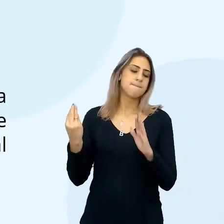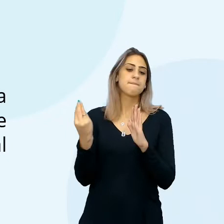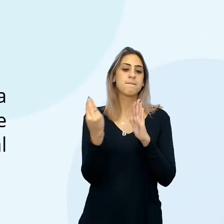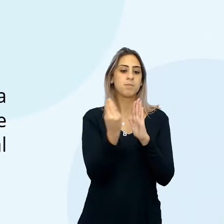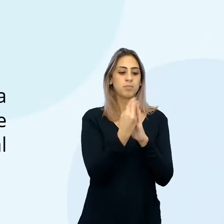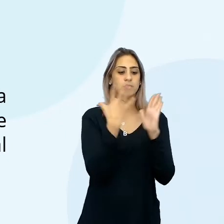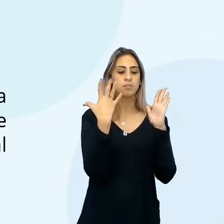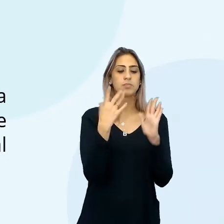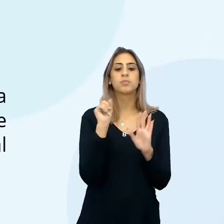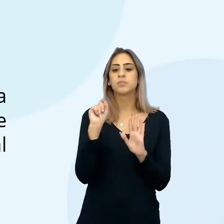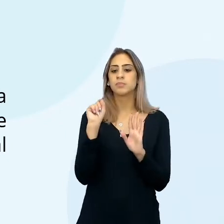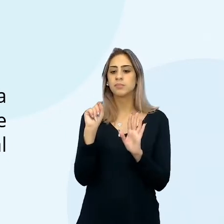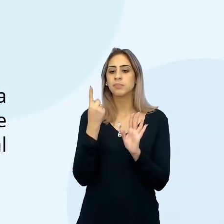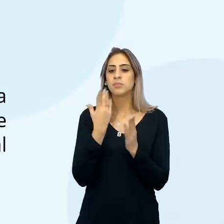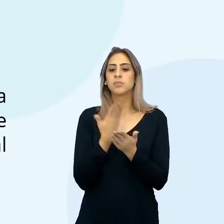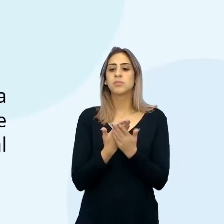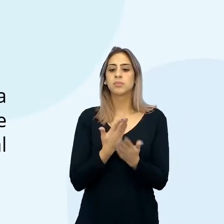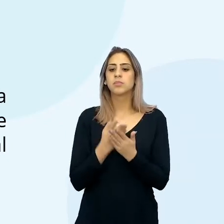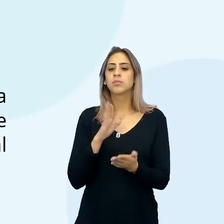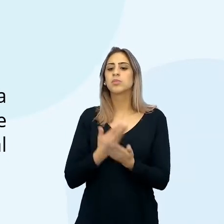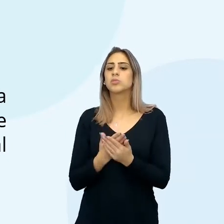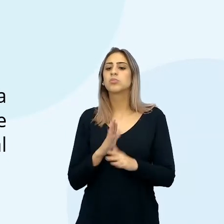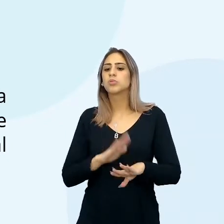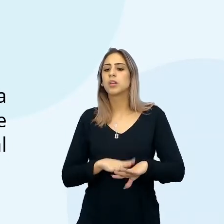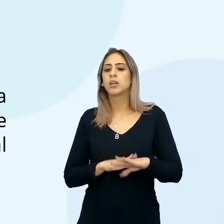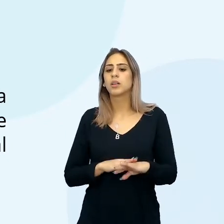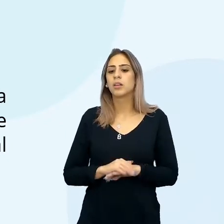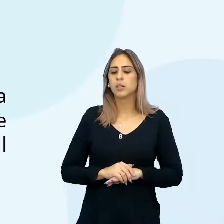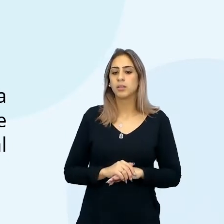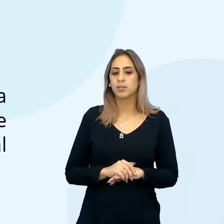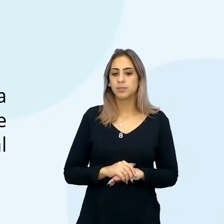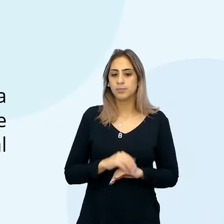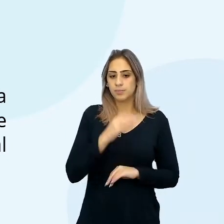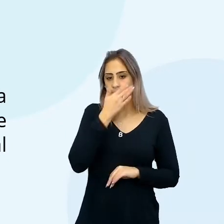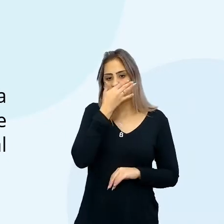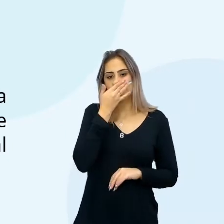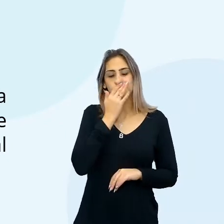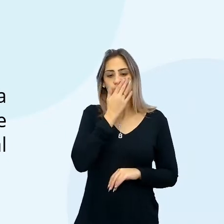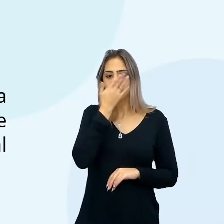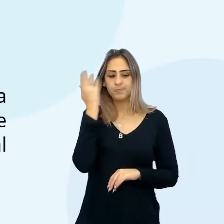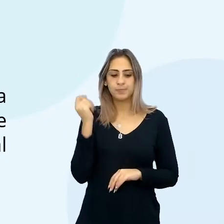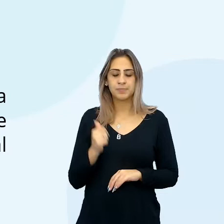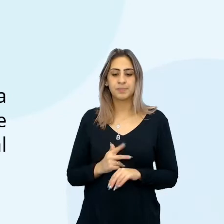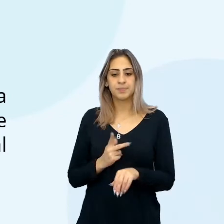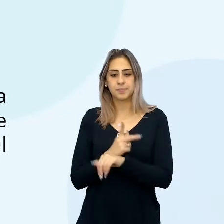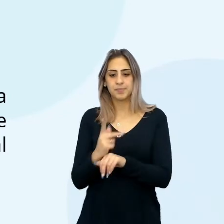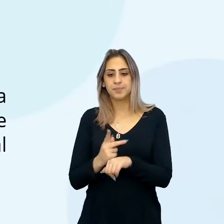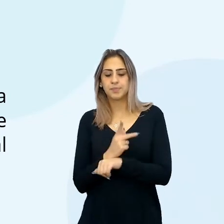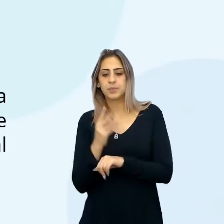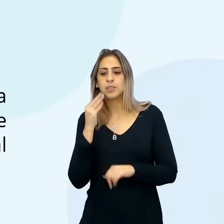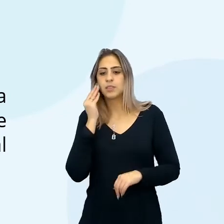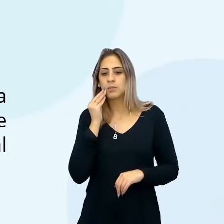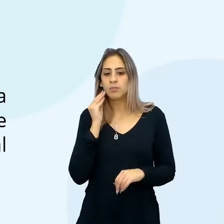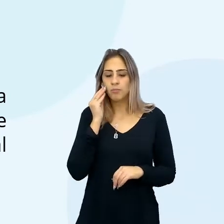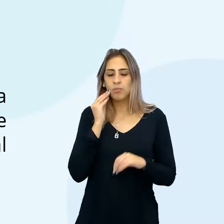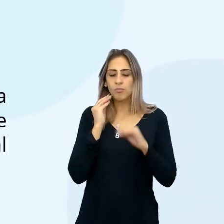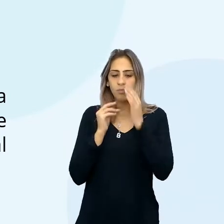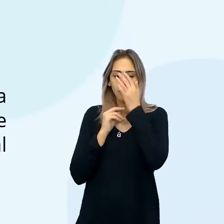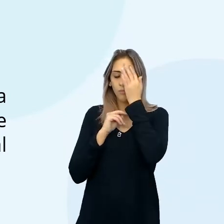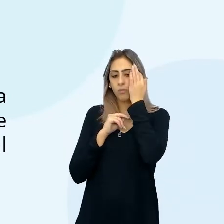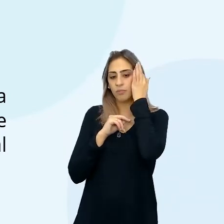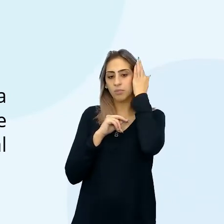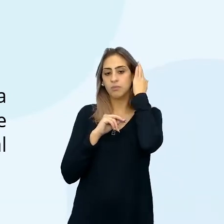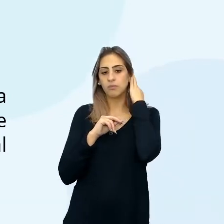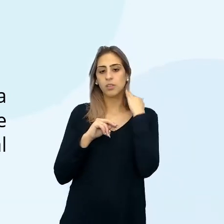estudo. Esse estudo se chamava Big Data, né, procurando oportunidades, preservando